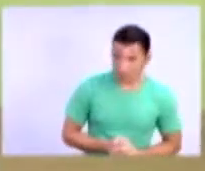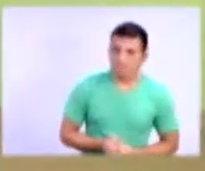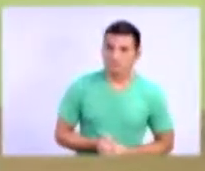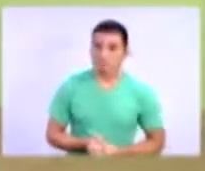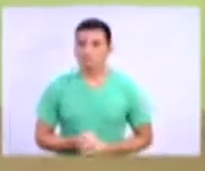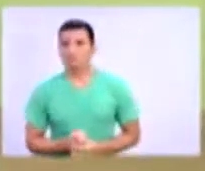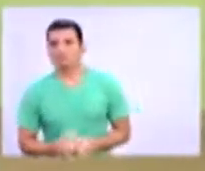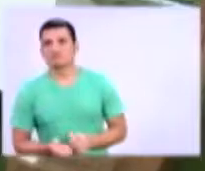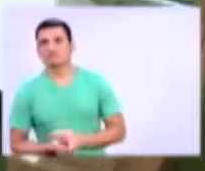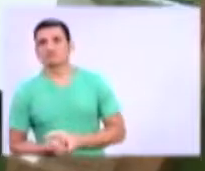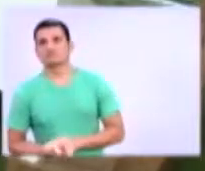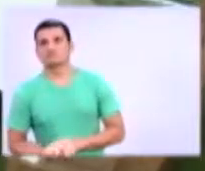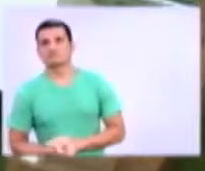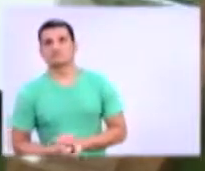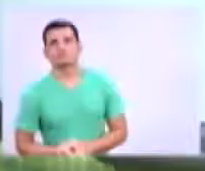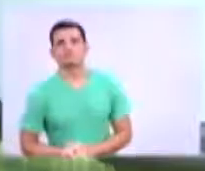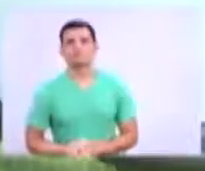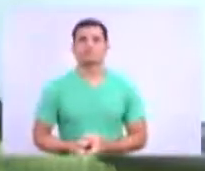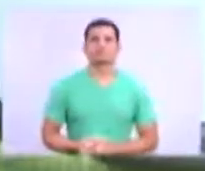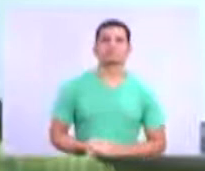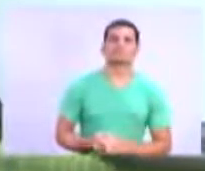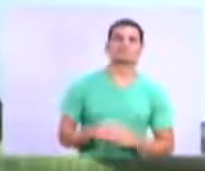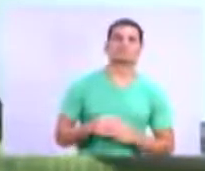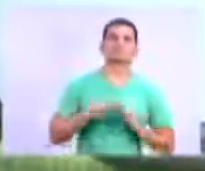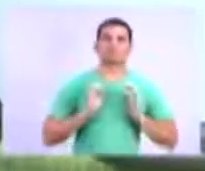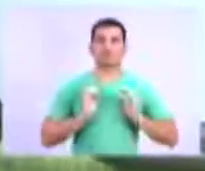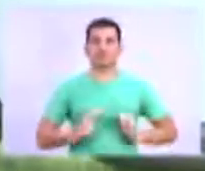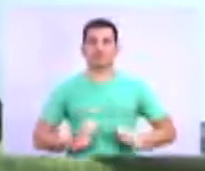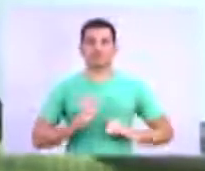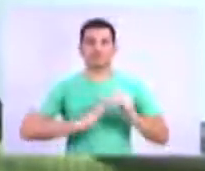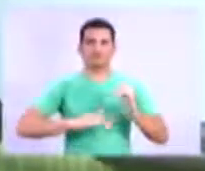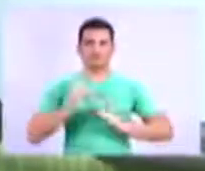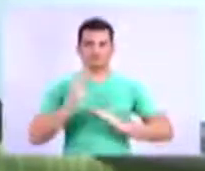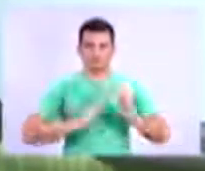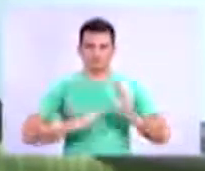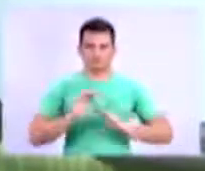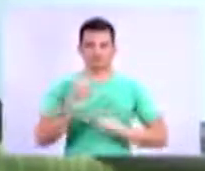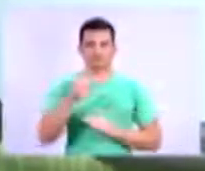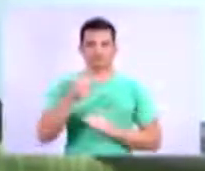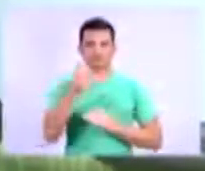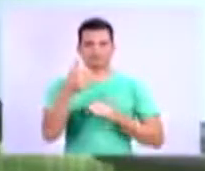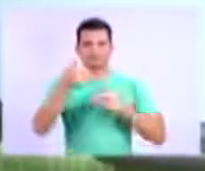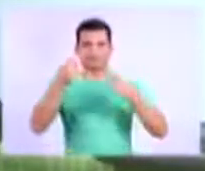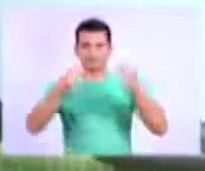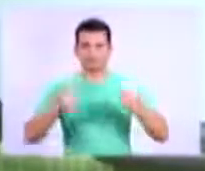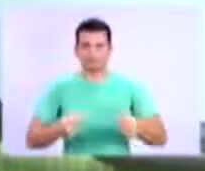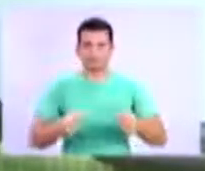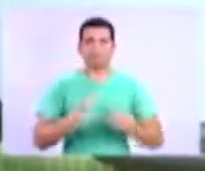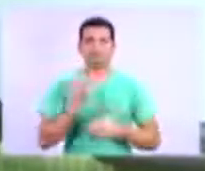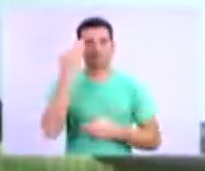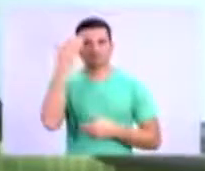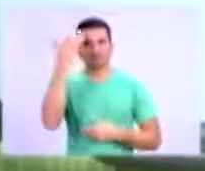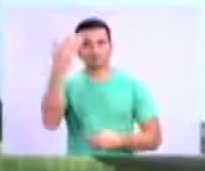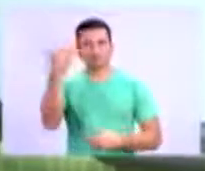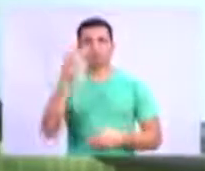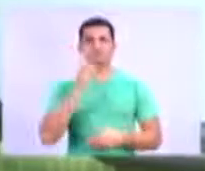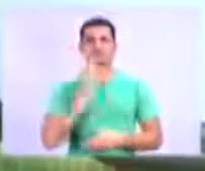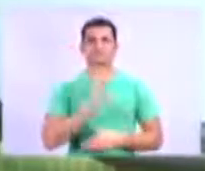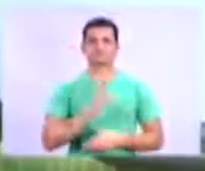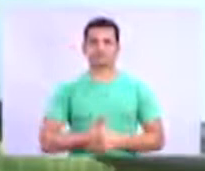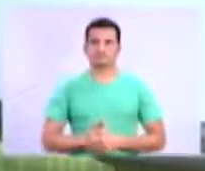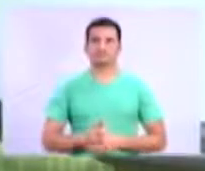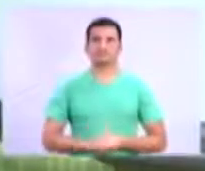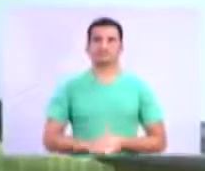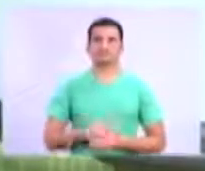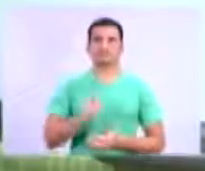Professora? Então, sobre a ética profissional, dessa primeira questão, obrigada aí pelas respostas, uma reflexão